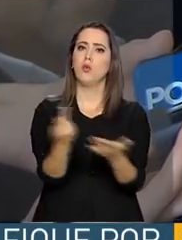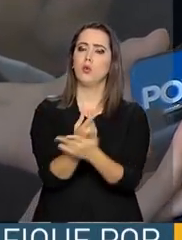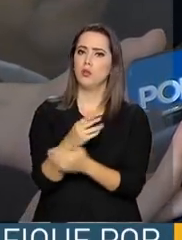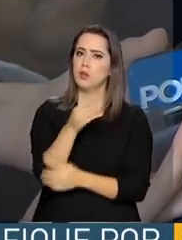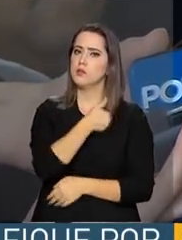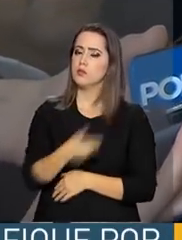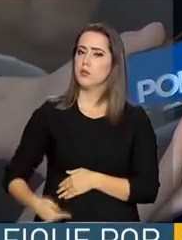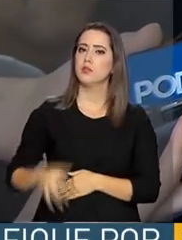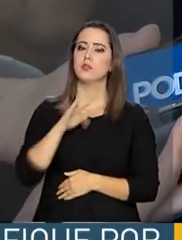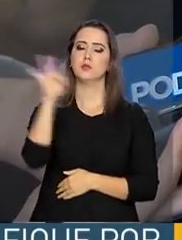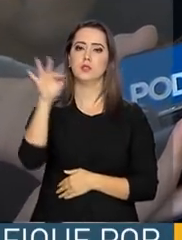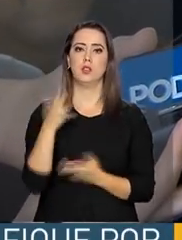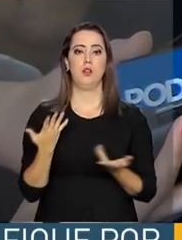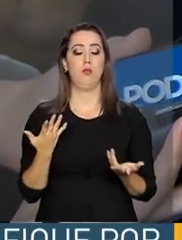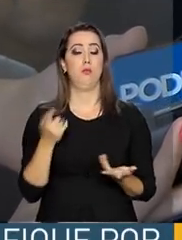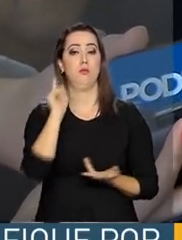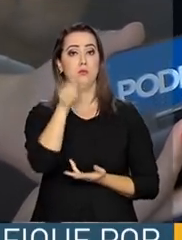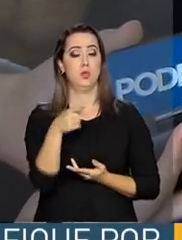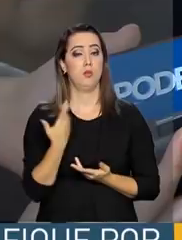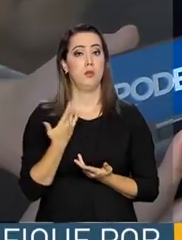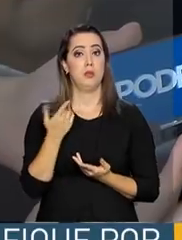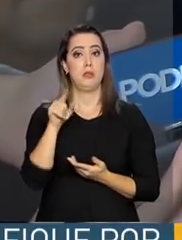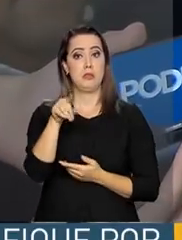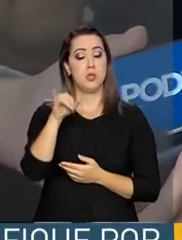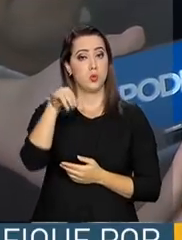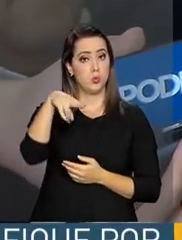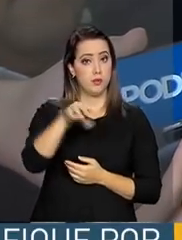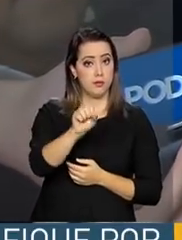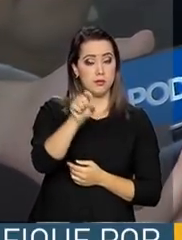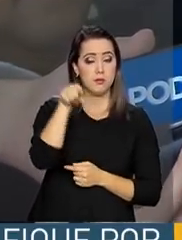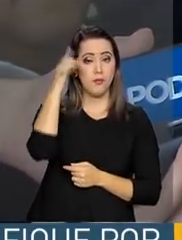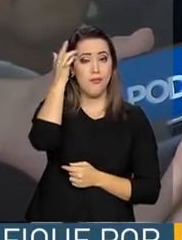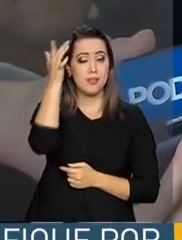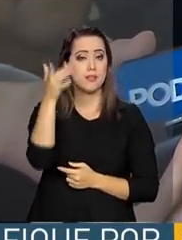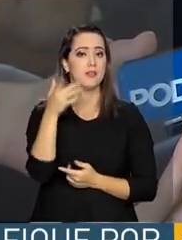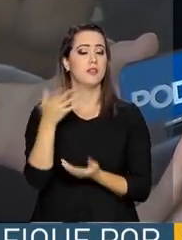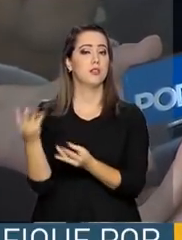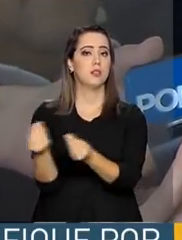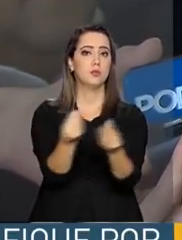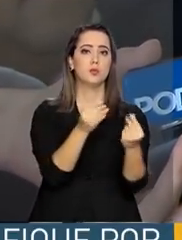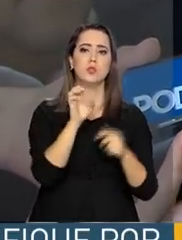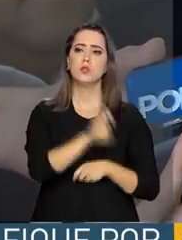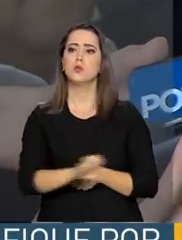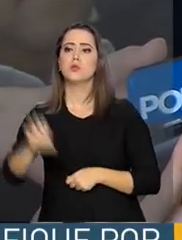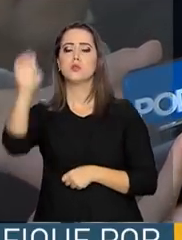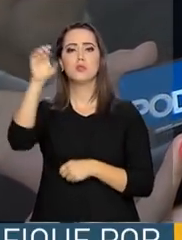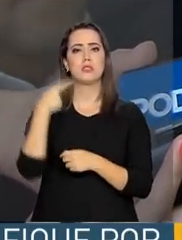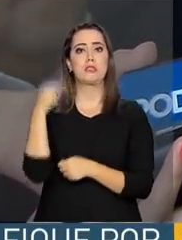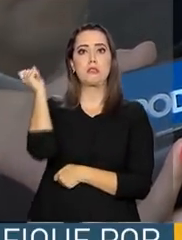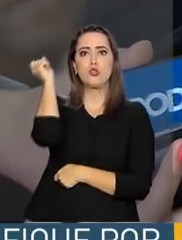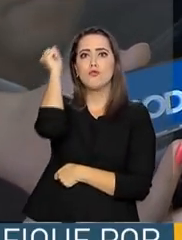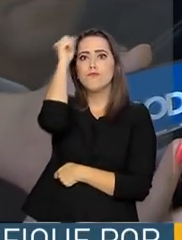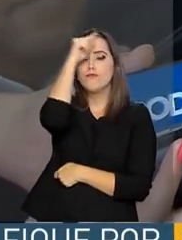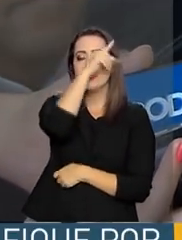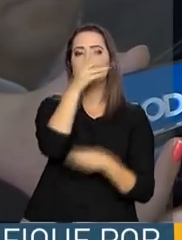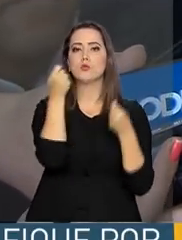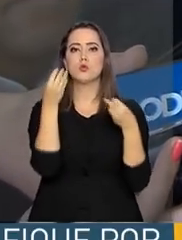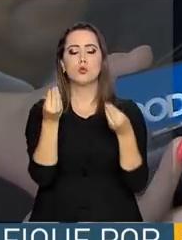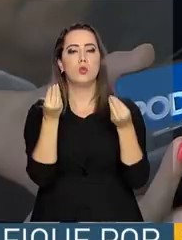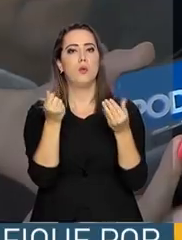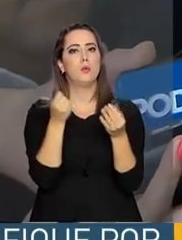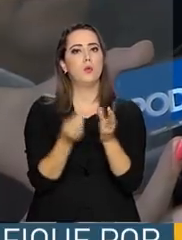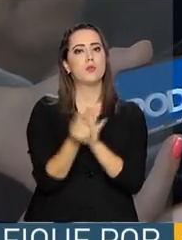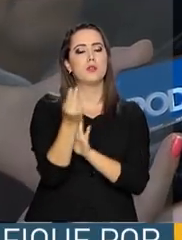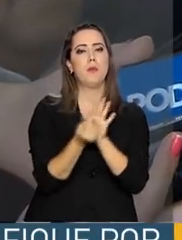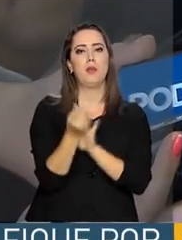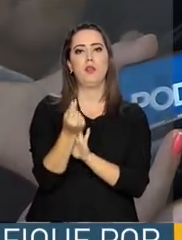União. Na verdade, esse tópico da previdência facilita muito os estados que estão numa dificuldade extrema em relação